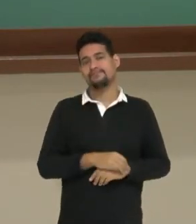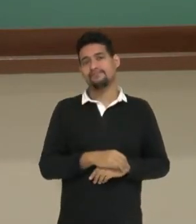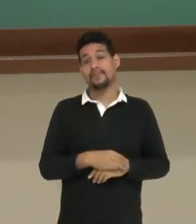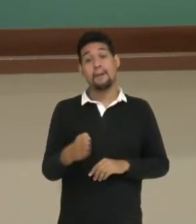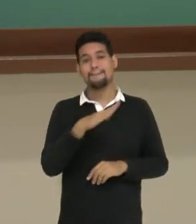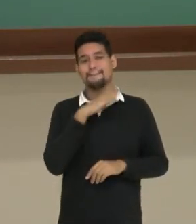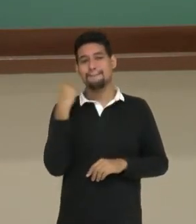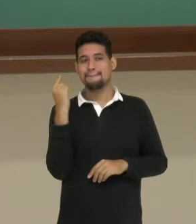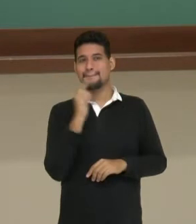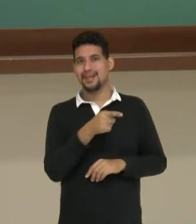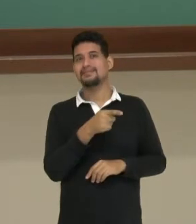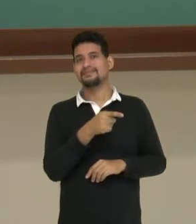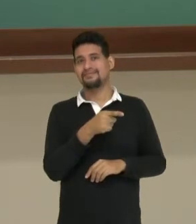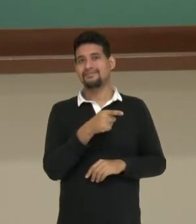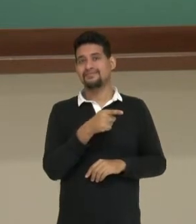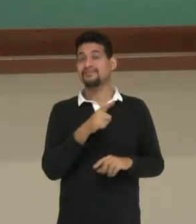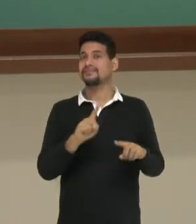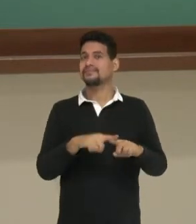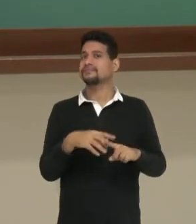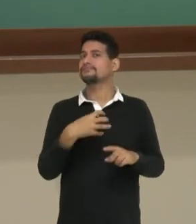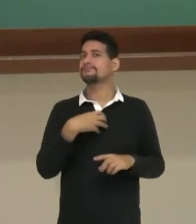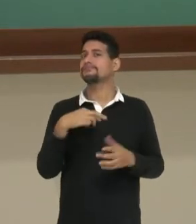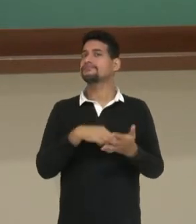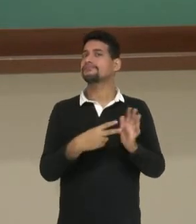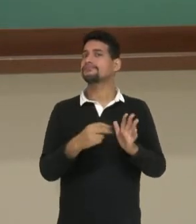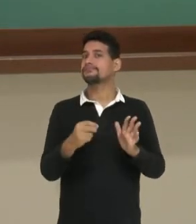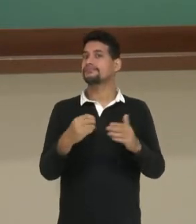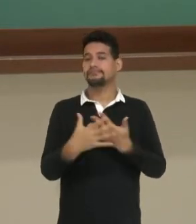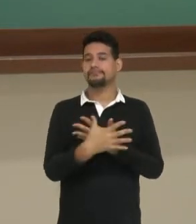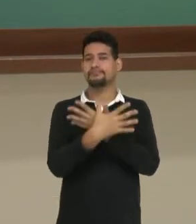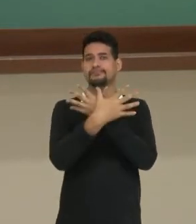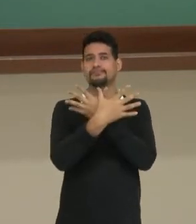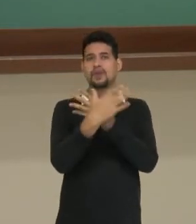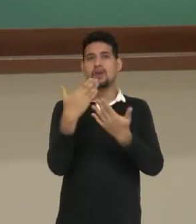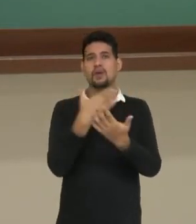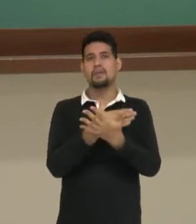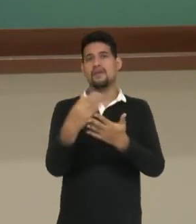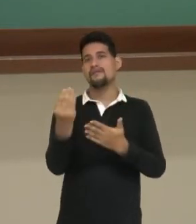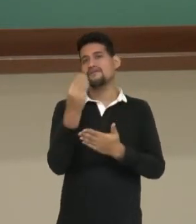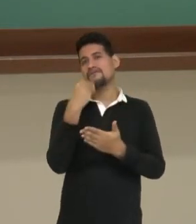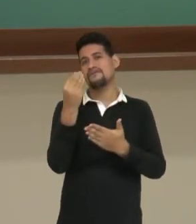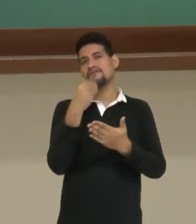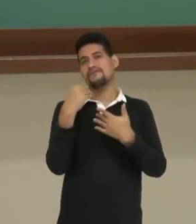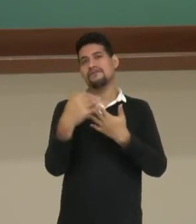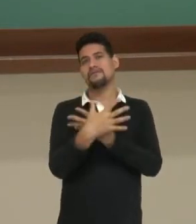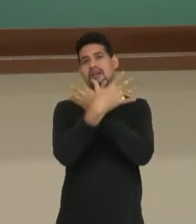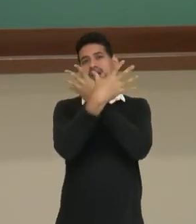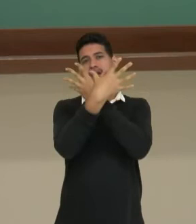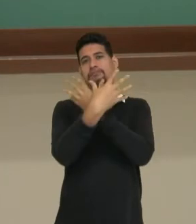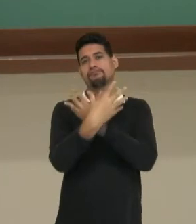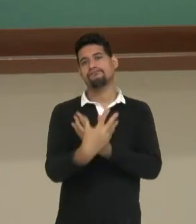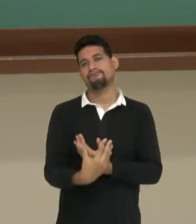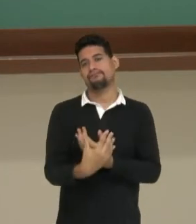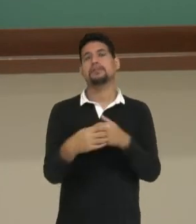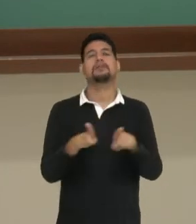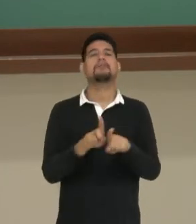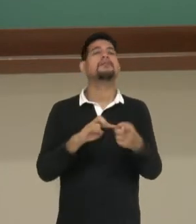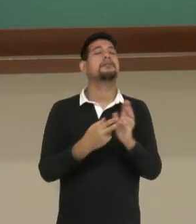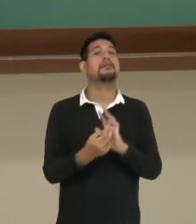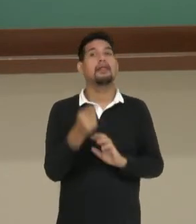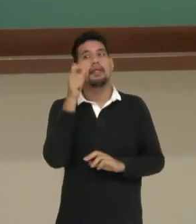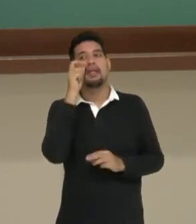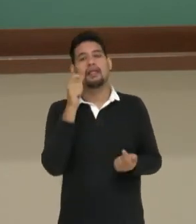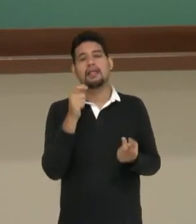ele, né? E aí, dessa forma, óbvio que o Império Inca começa a se enfraquecer. Mas veja qual era o interesse dos espanhóis, a riqueza.